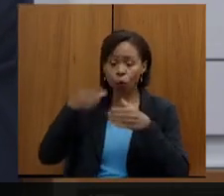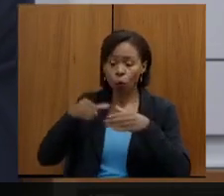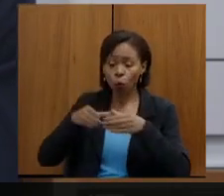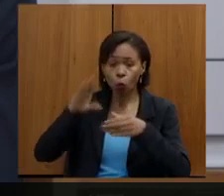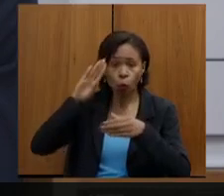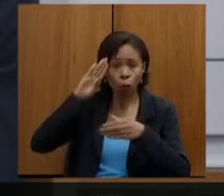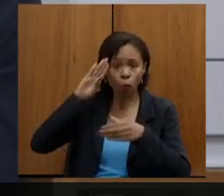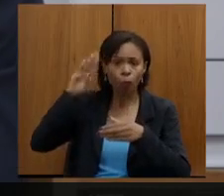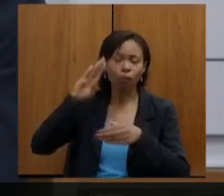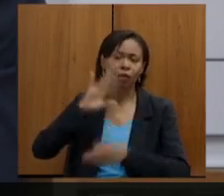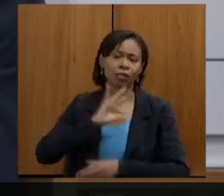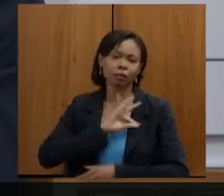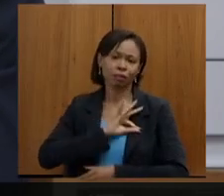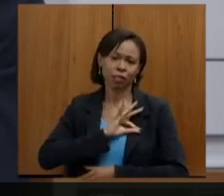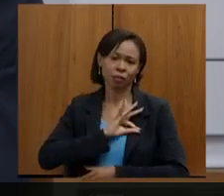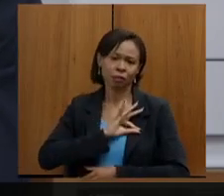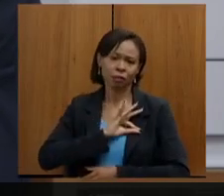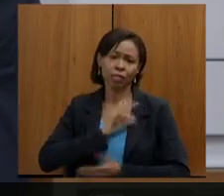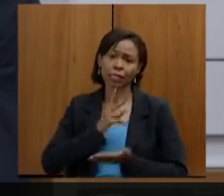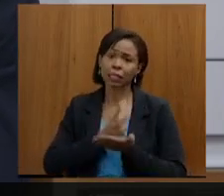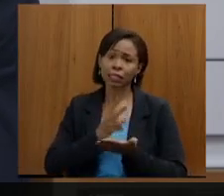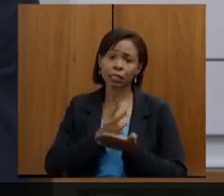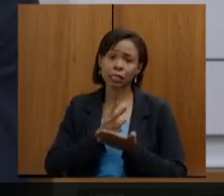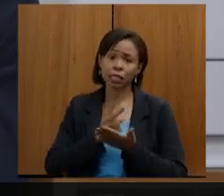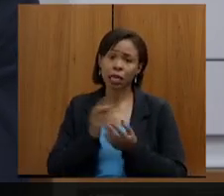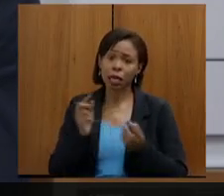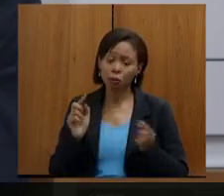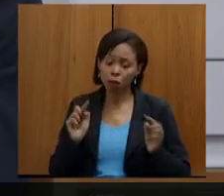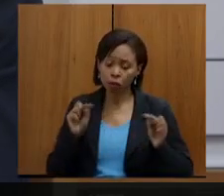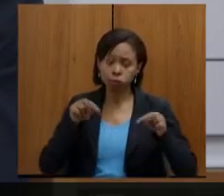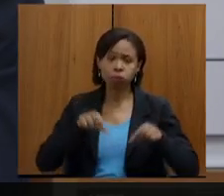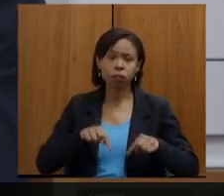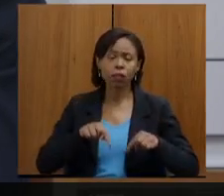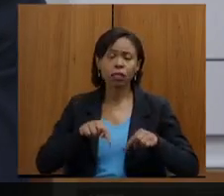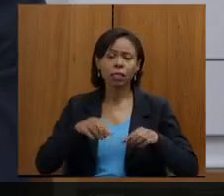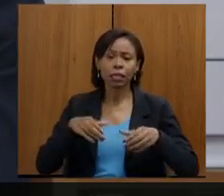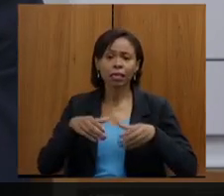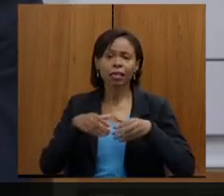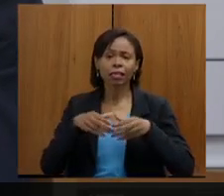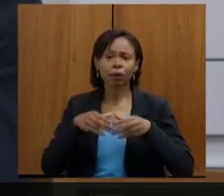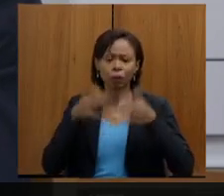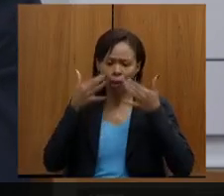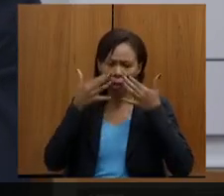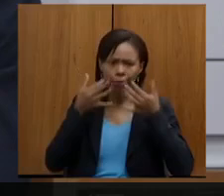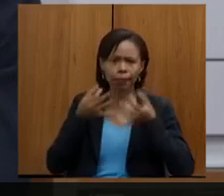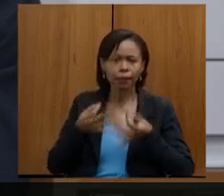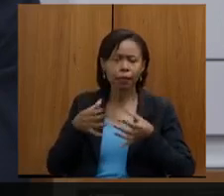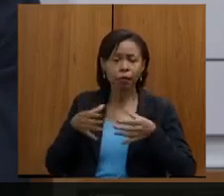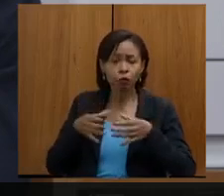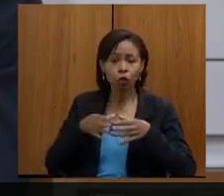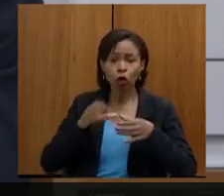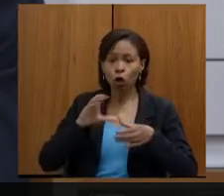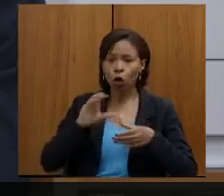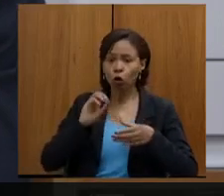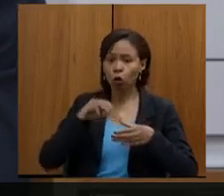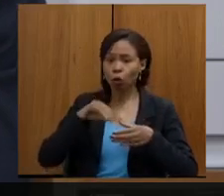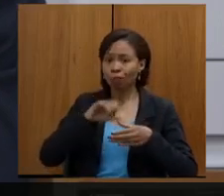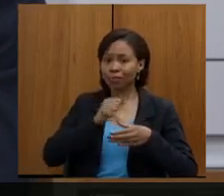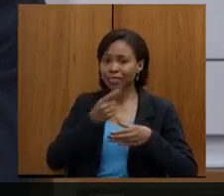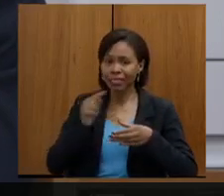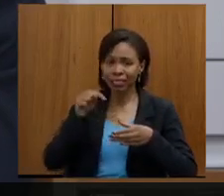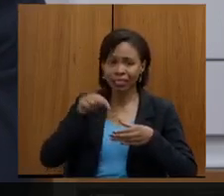pela atenção permanente com essa comissão e nós aqui dessa comissão e a gente